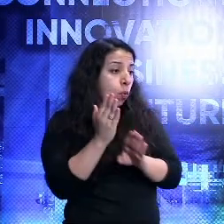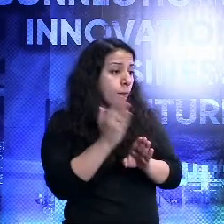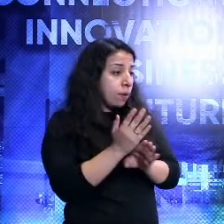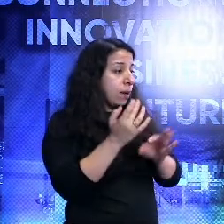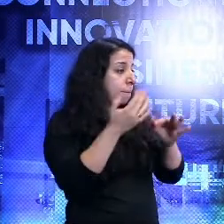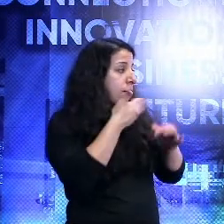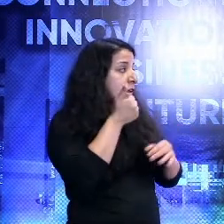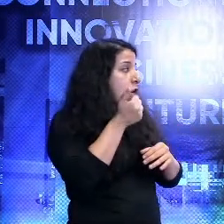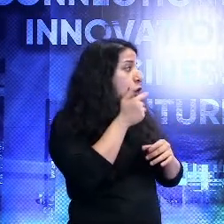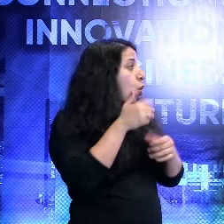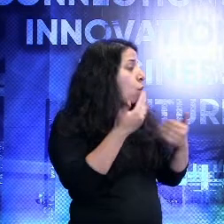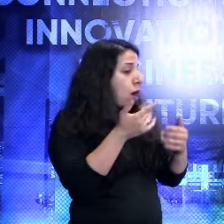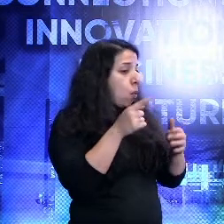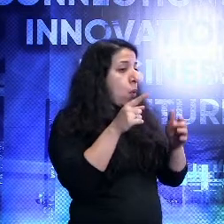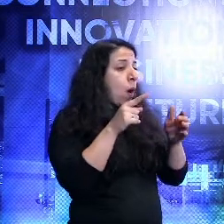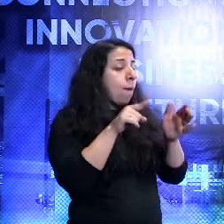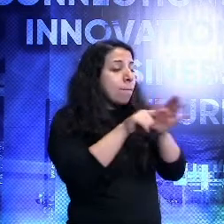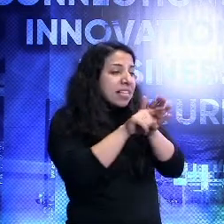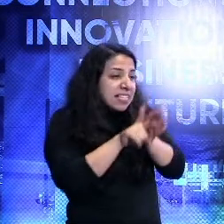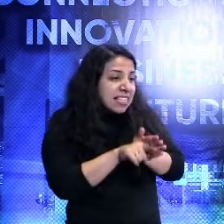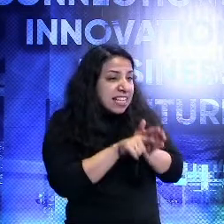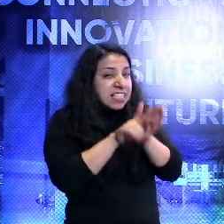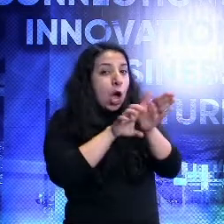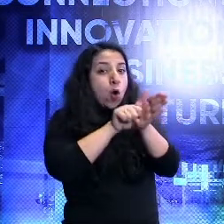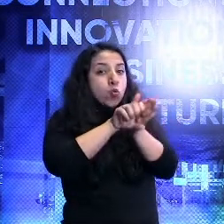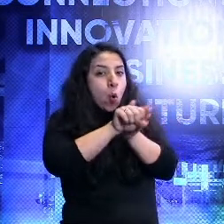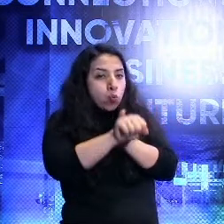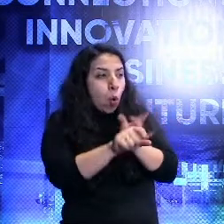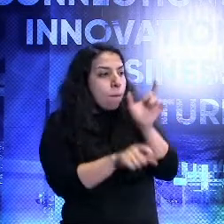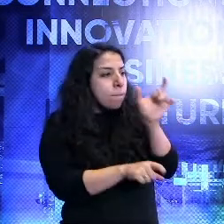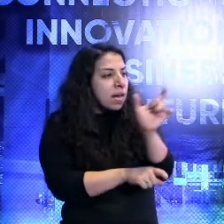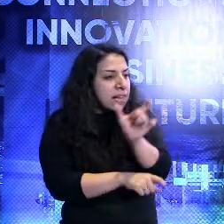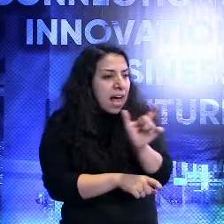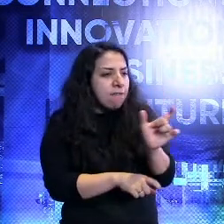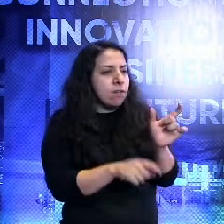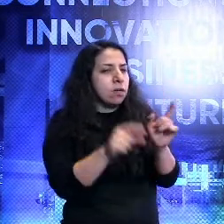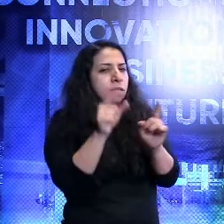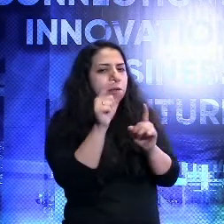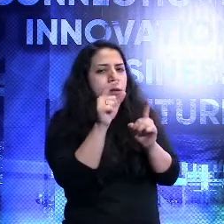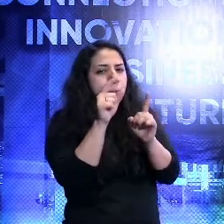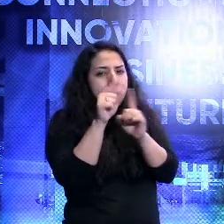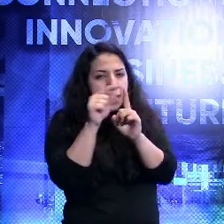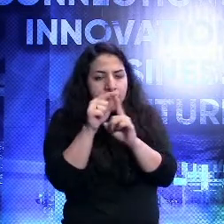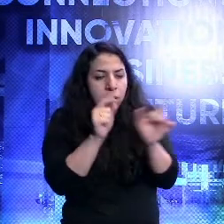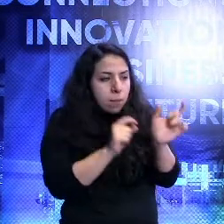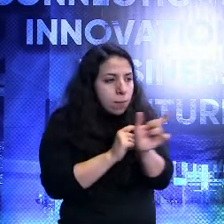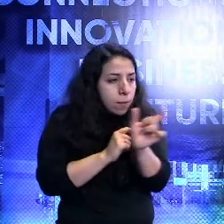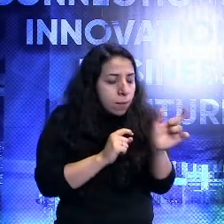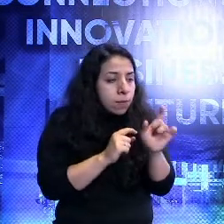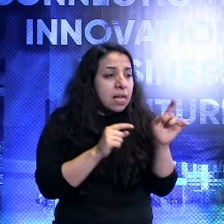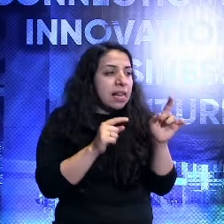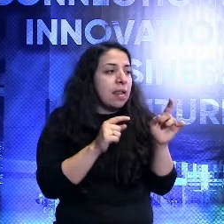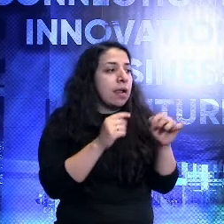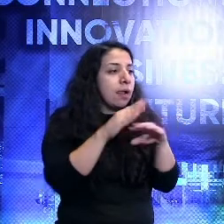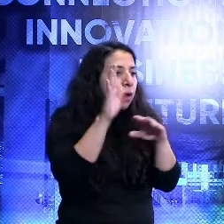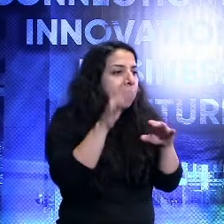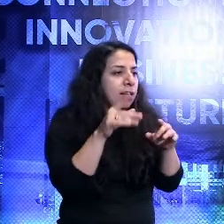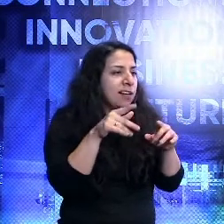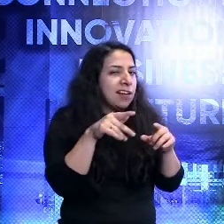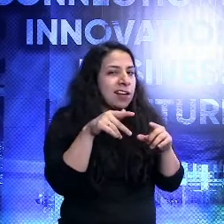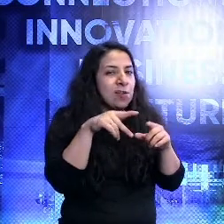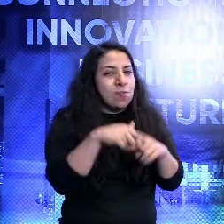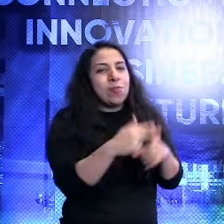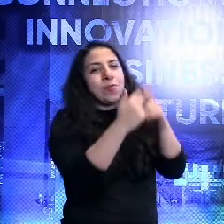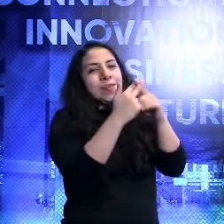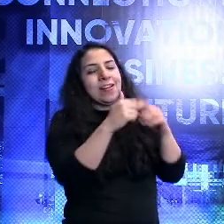descoberta no Google, o que economizou uns 40% do orçamento de marketing de SEO do cliente e apresentou um